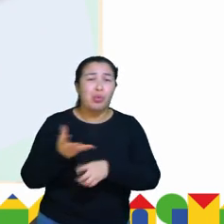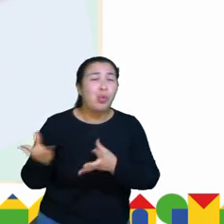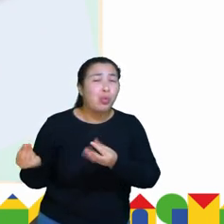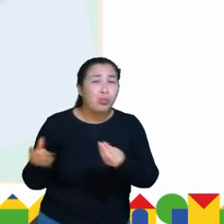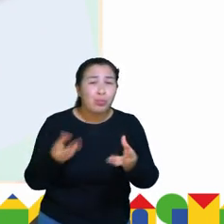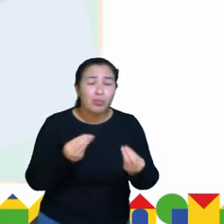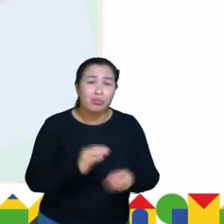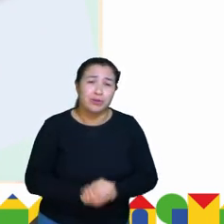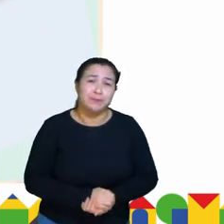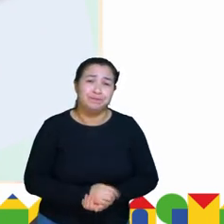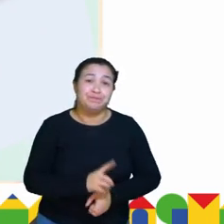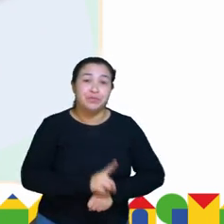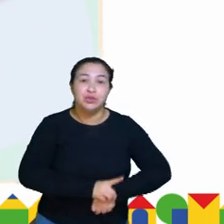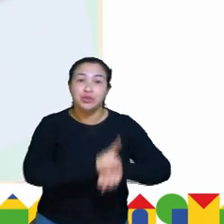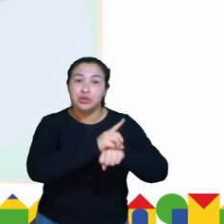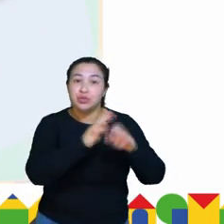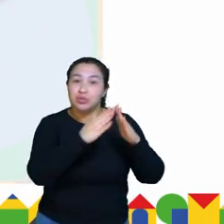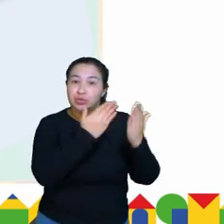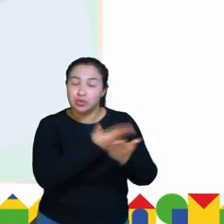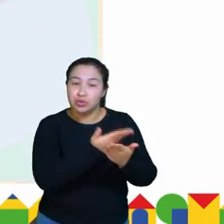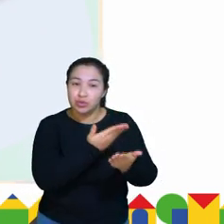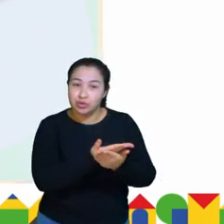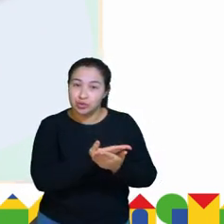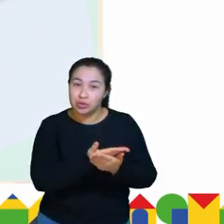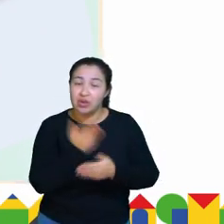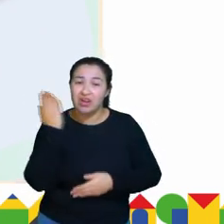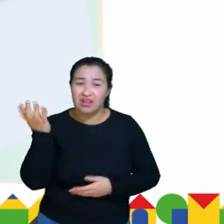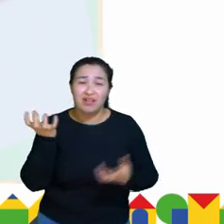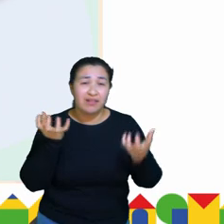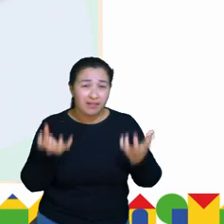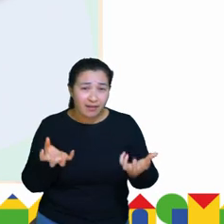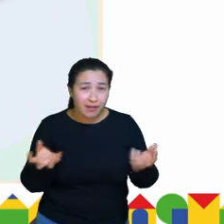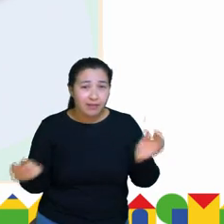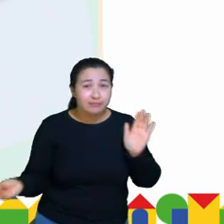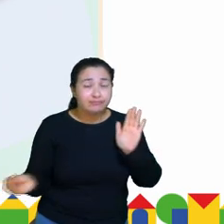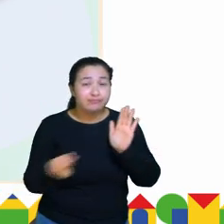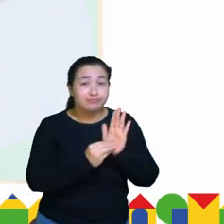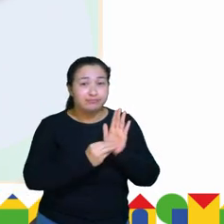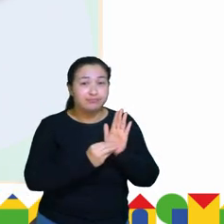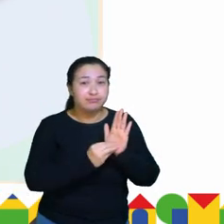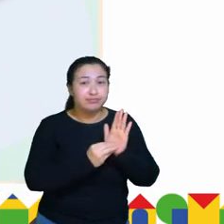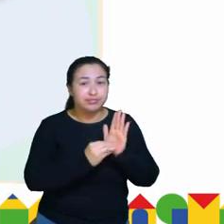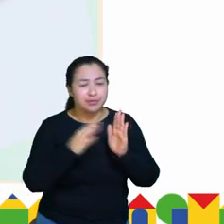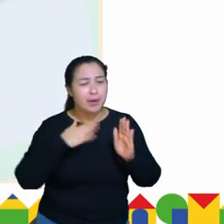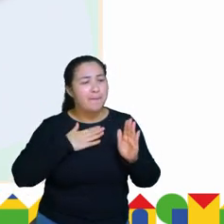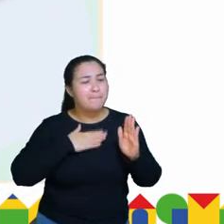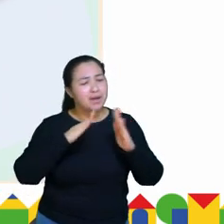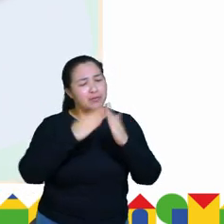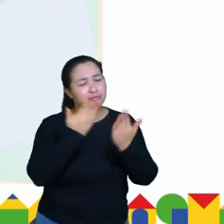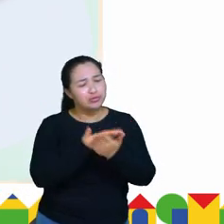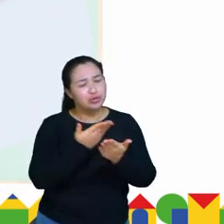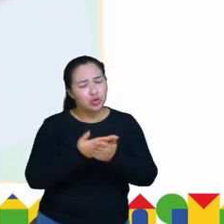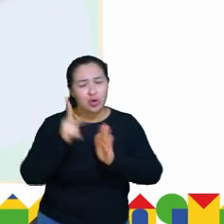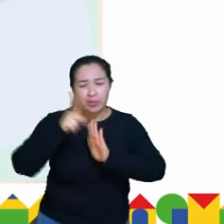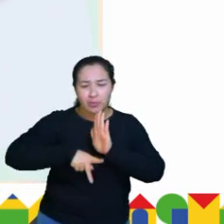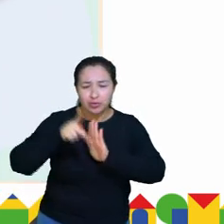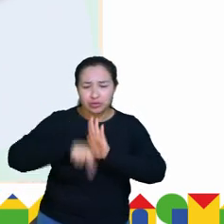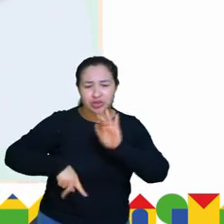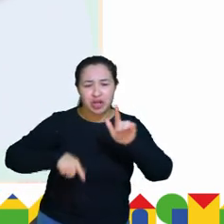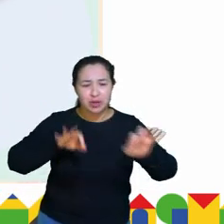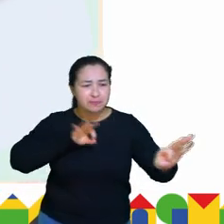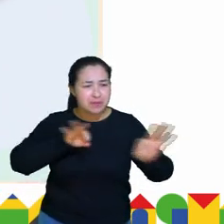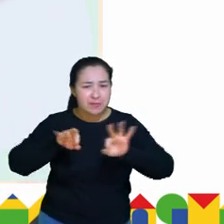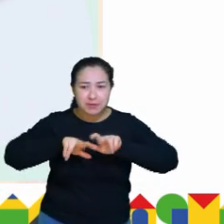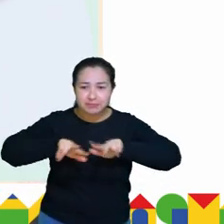escolar hoje na Educação Básica se ele quiser colocar aquilo que a sua escola está fazendo um projeto ele pode